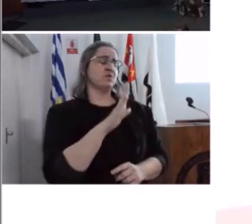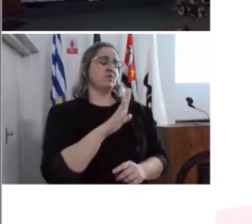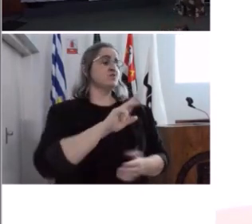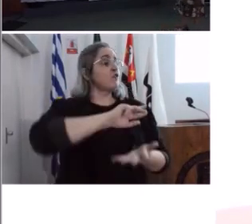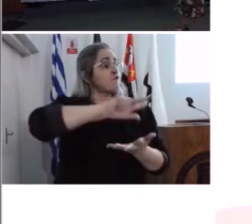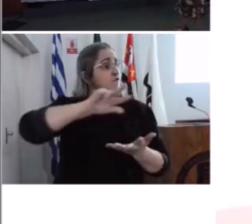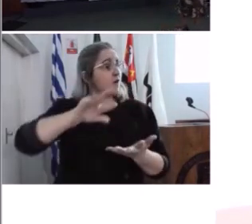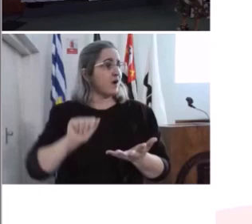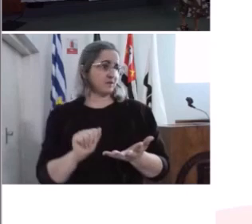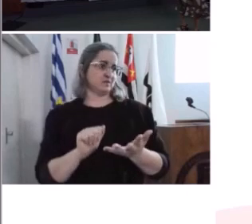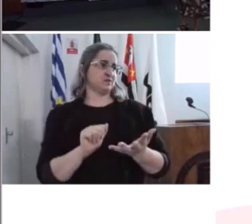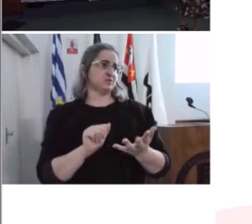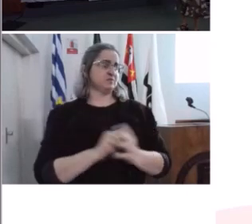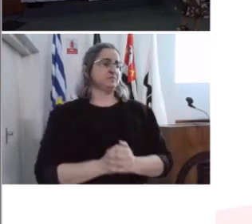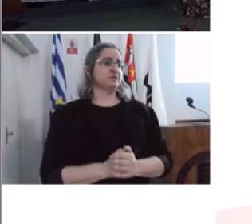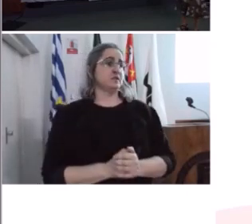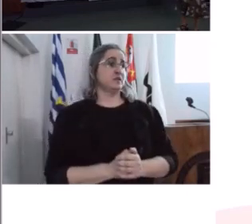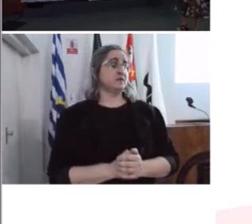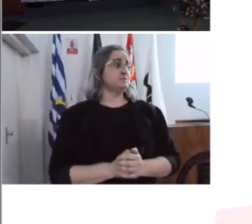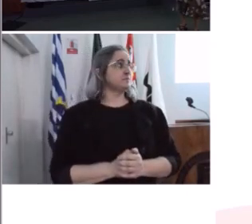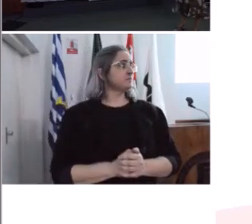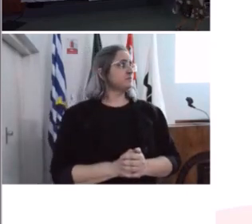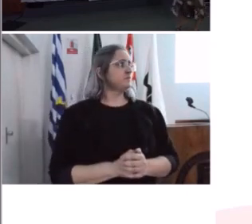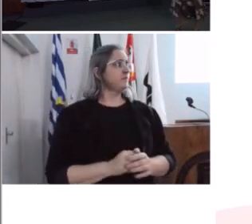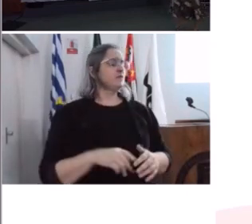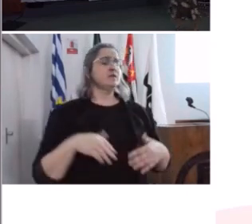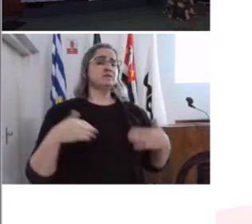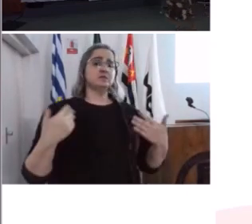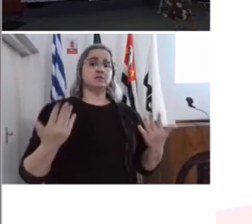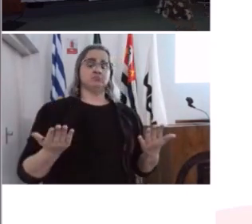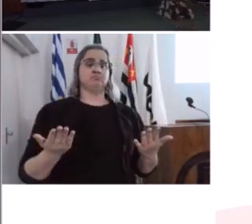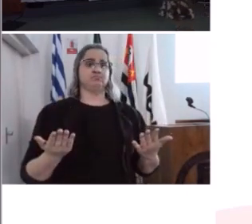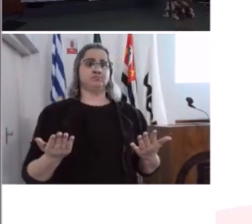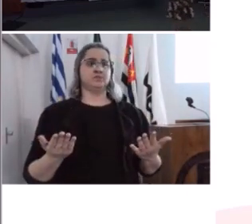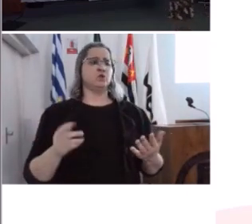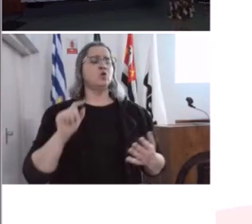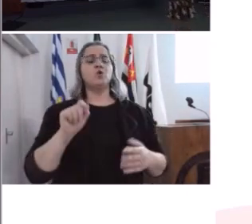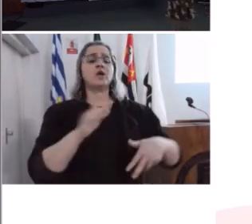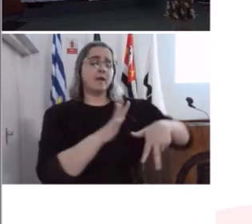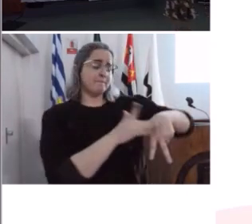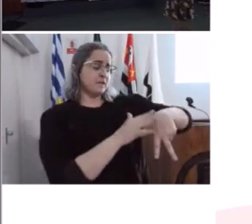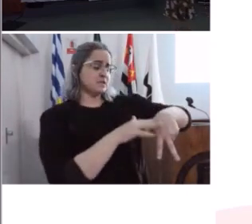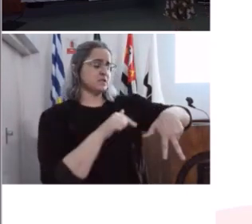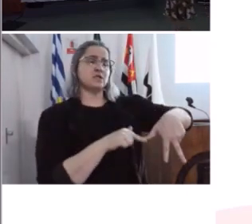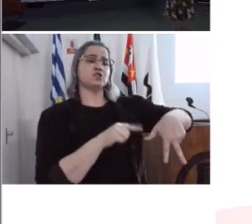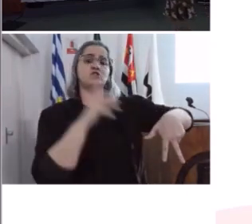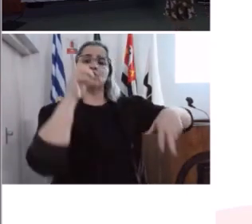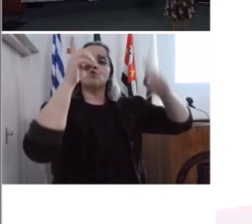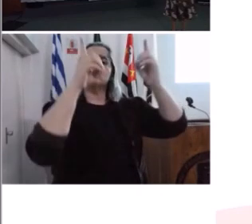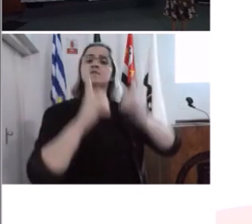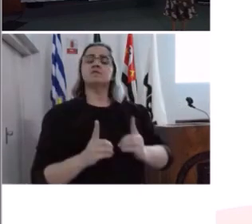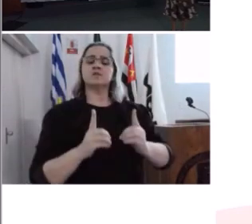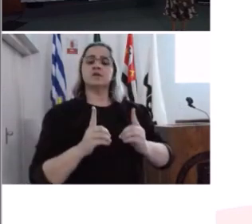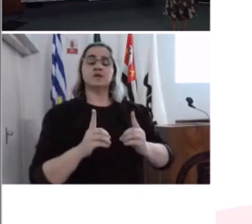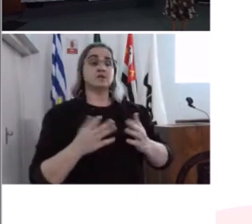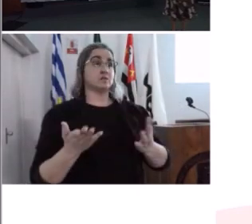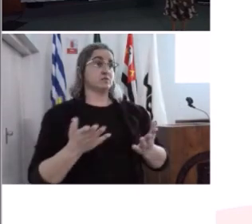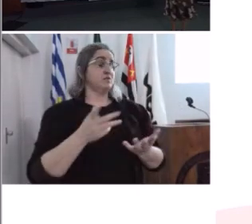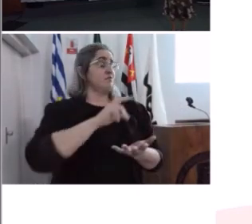medicina, né? Então, você vai ter que fazer essa aplicação. E quem são pacientes com necessidades especiais? Né?